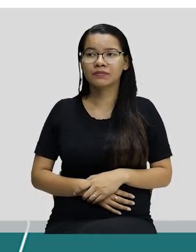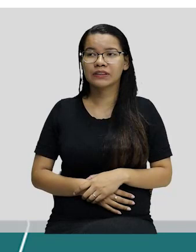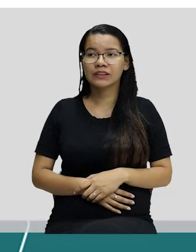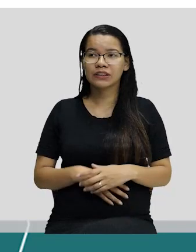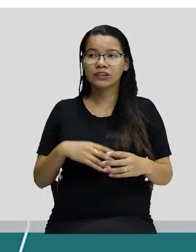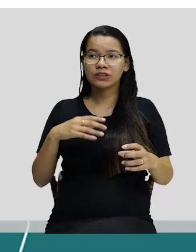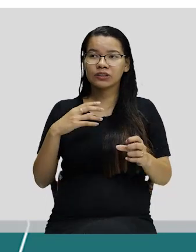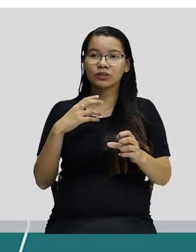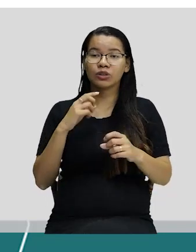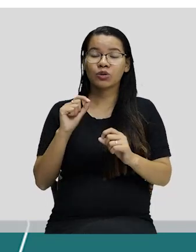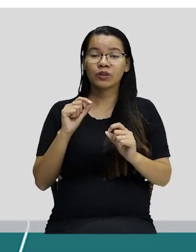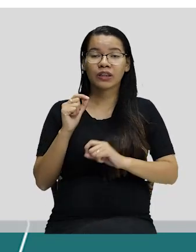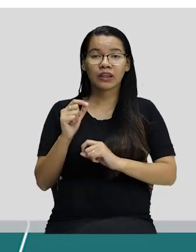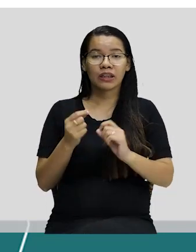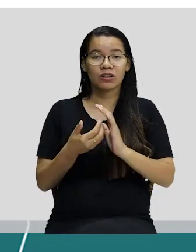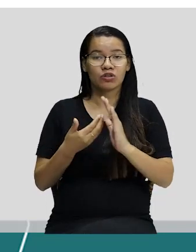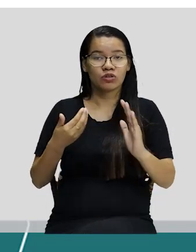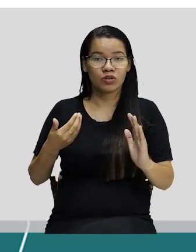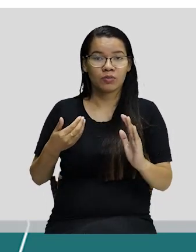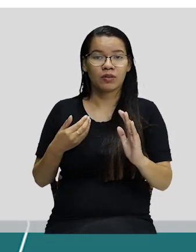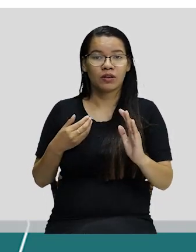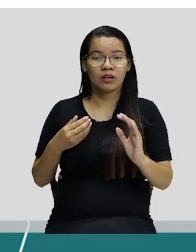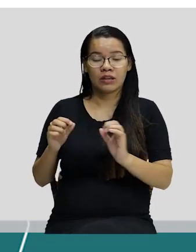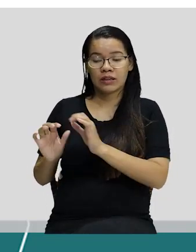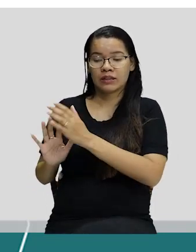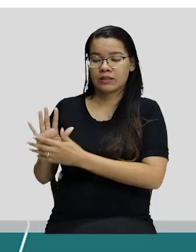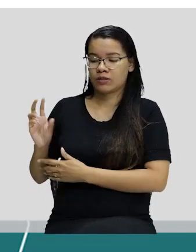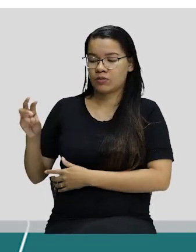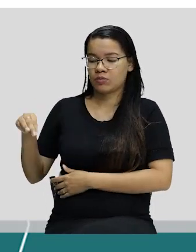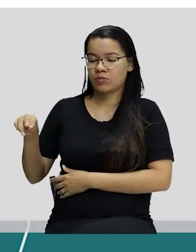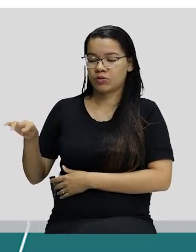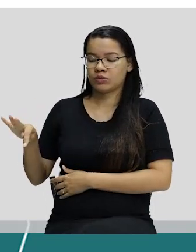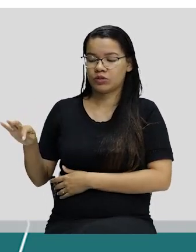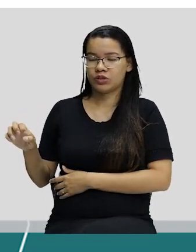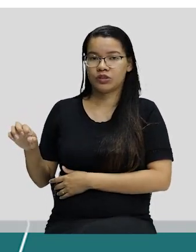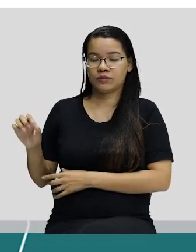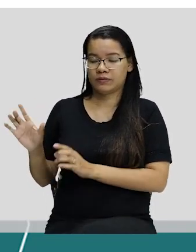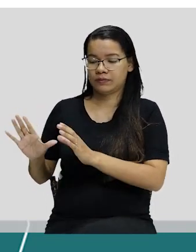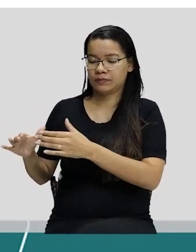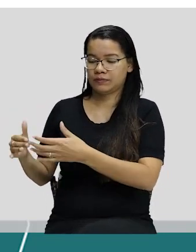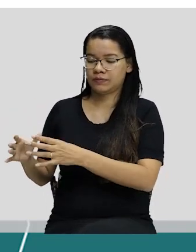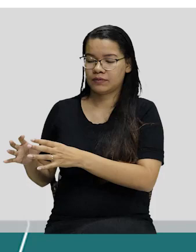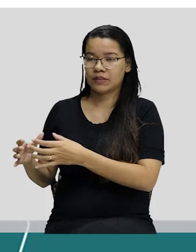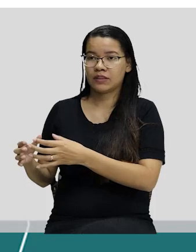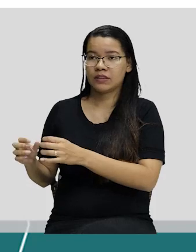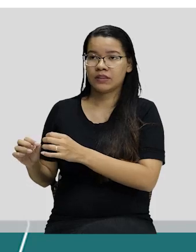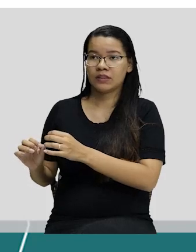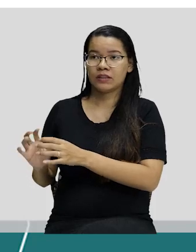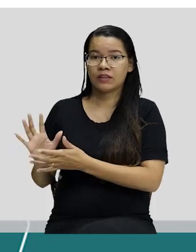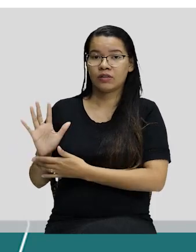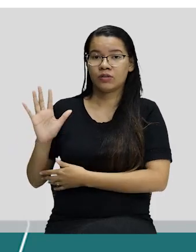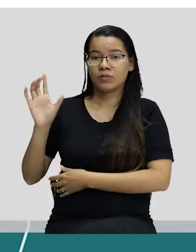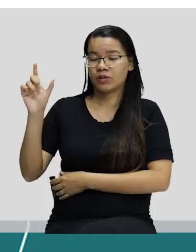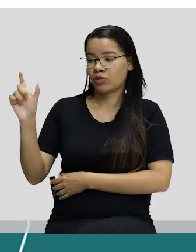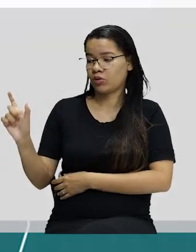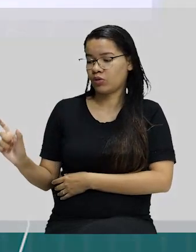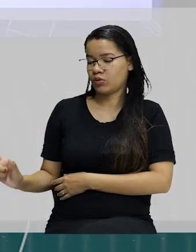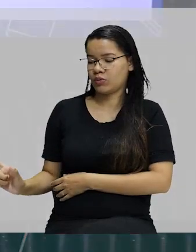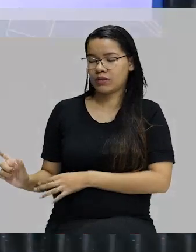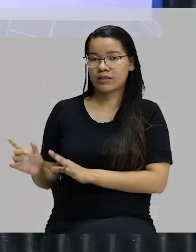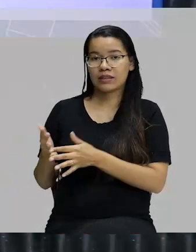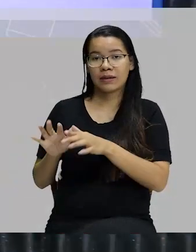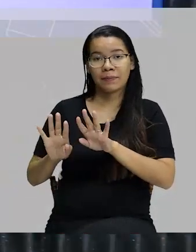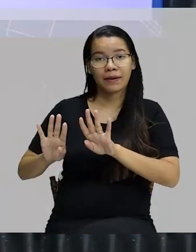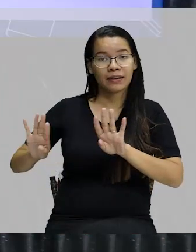sobra, o que sobra forma um monte. E essas cartas, elas formam uma colunazinha separada, tá? Aí,